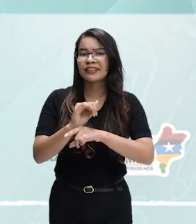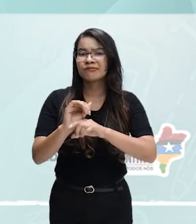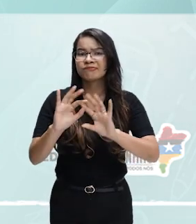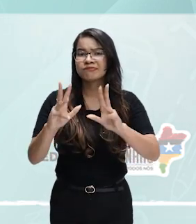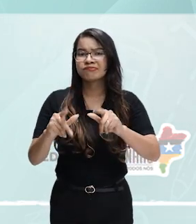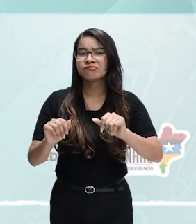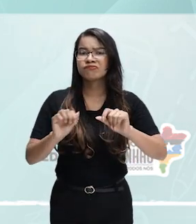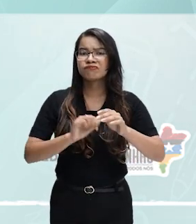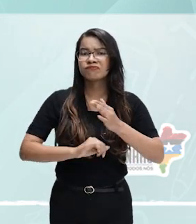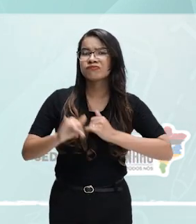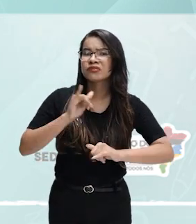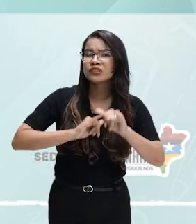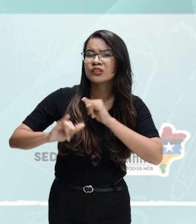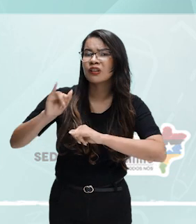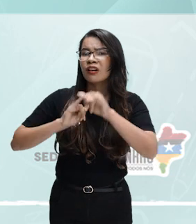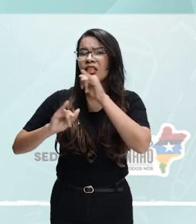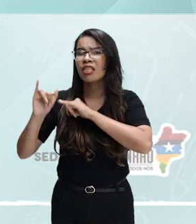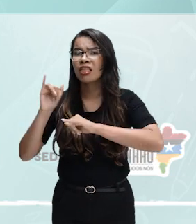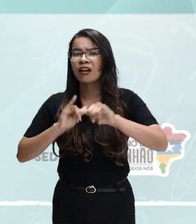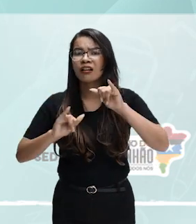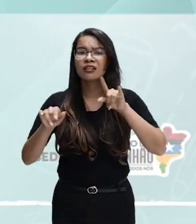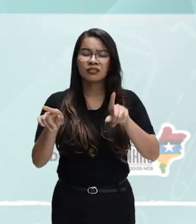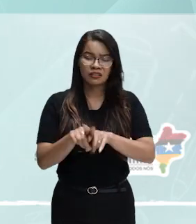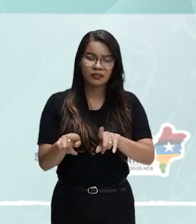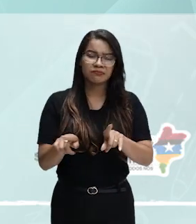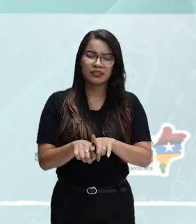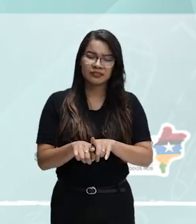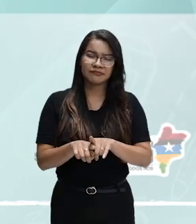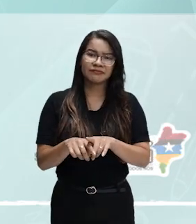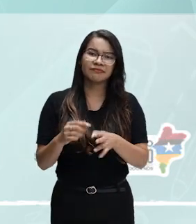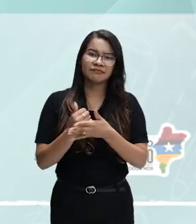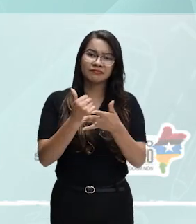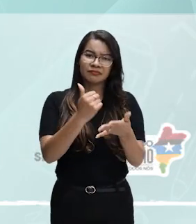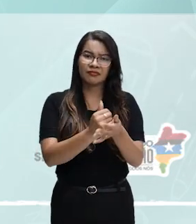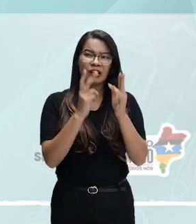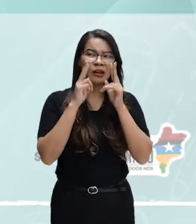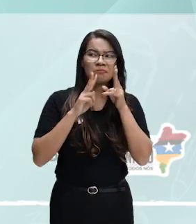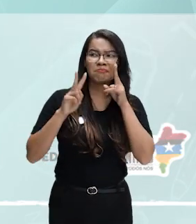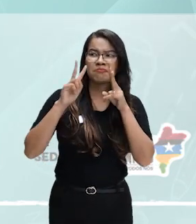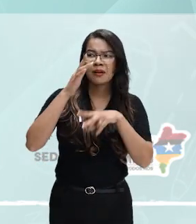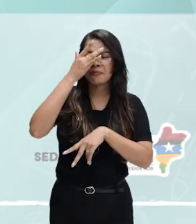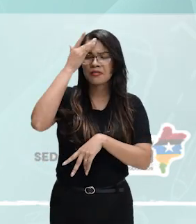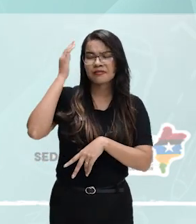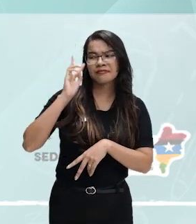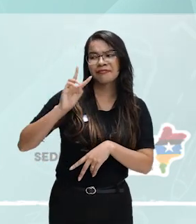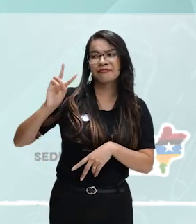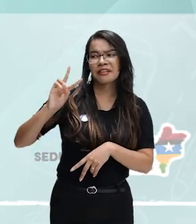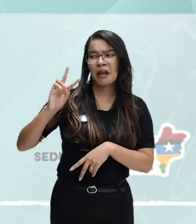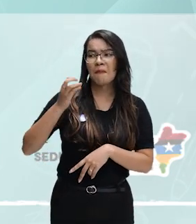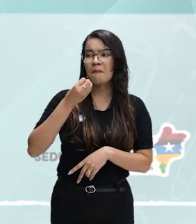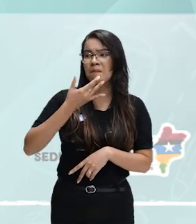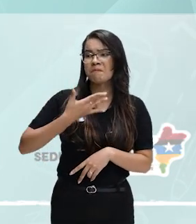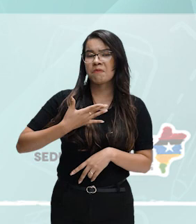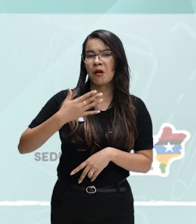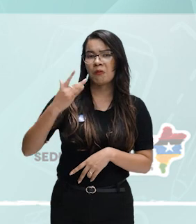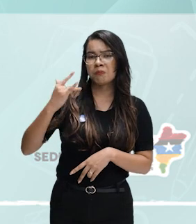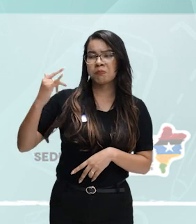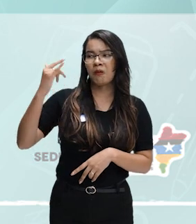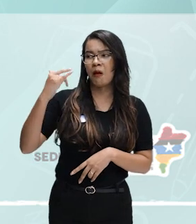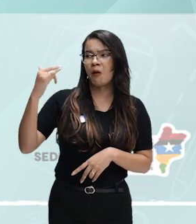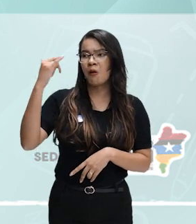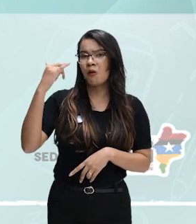aí do fascínio de muita gente por esse mundo do crime. Então também é visto como um fator.